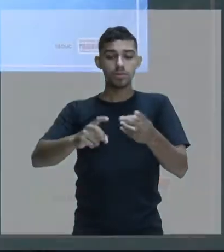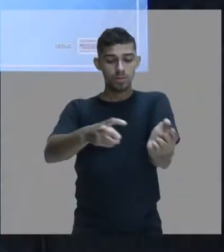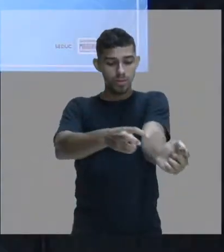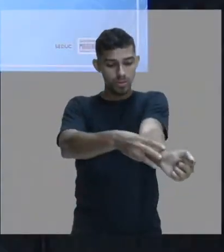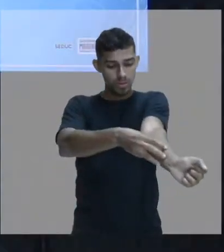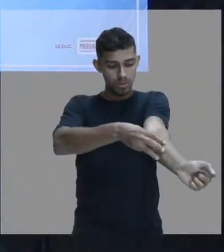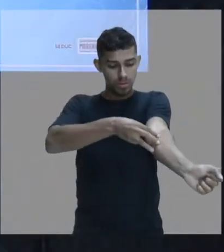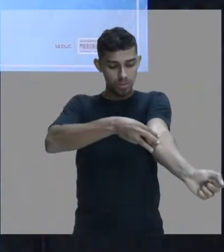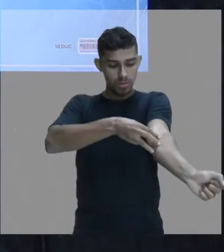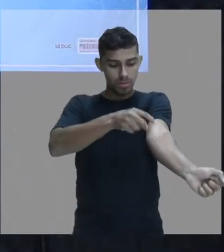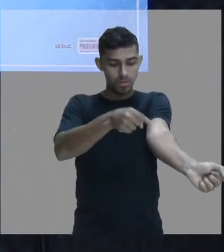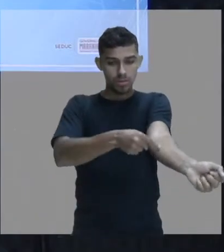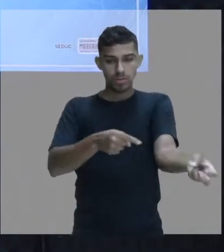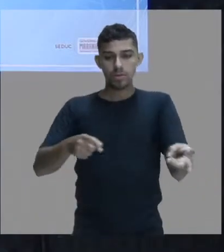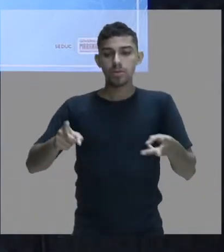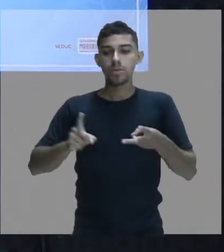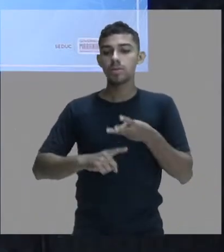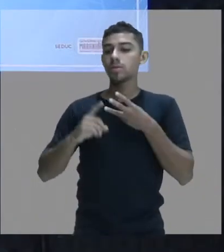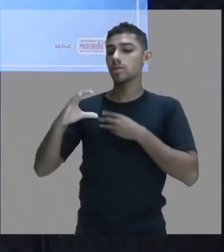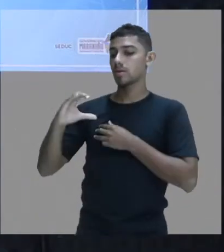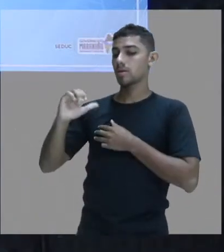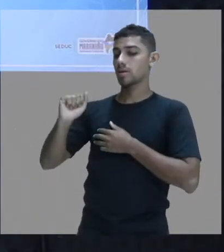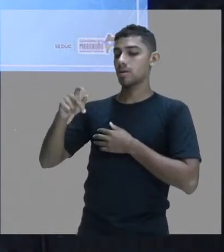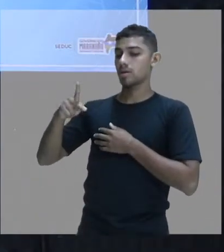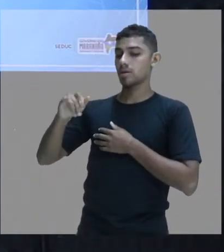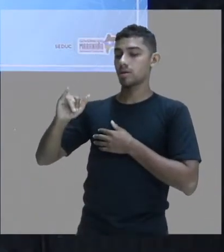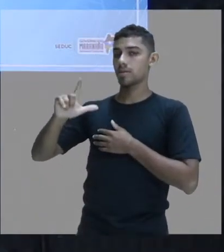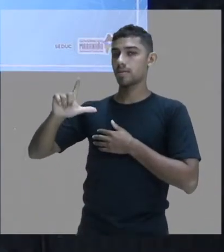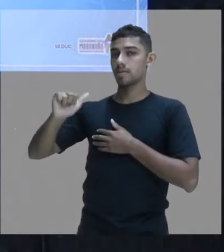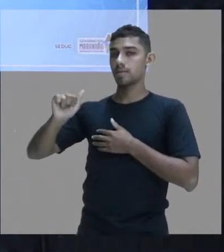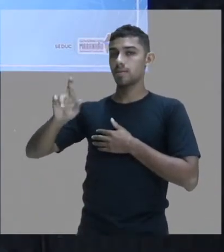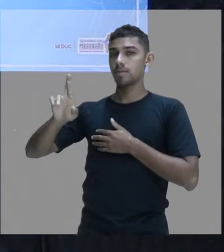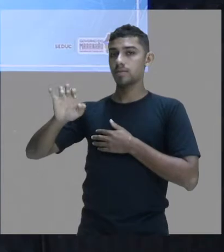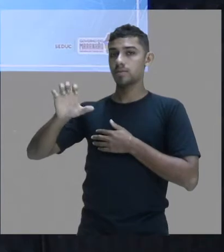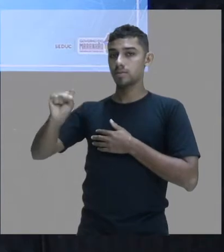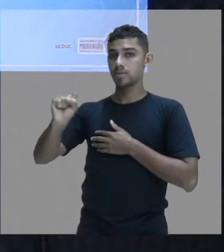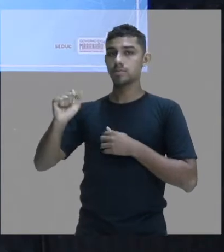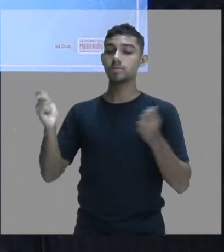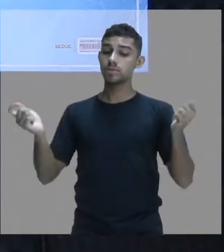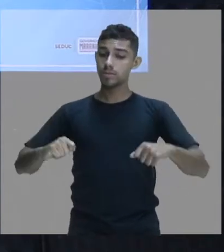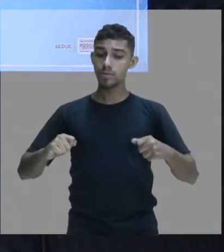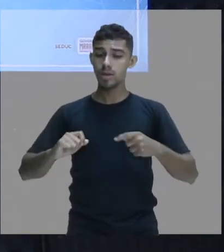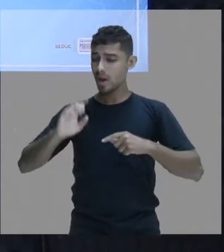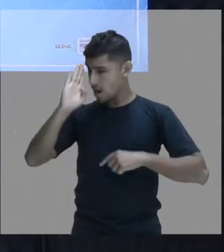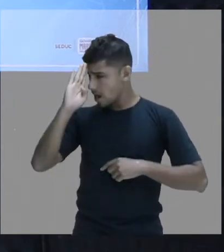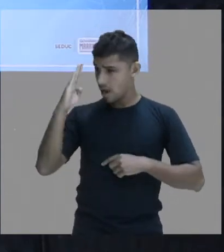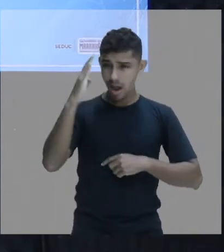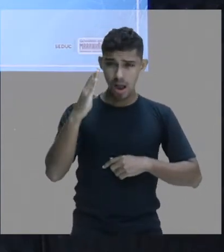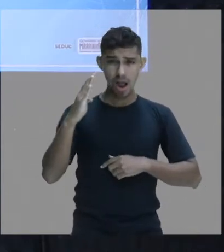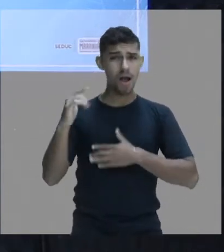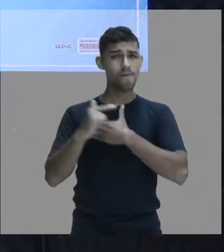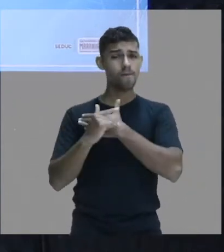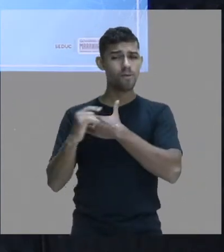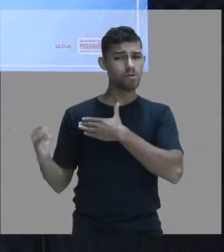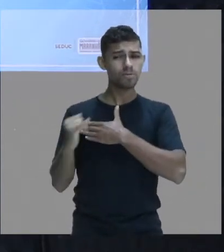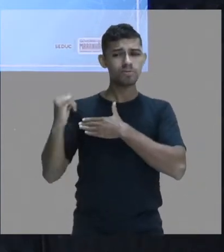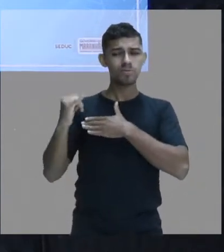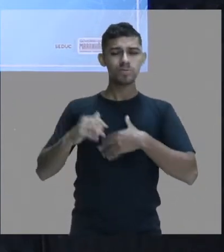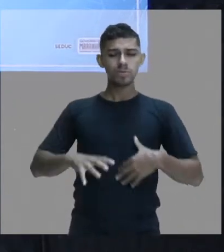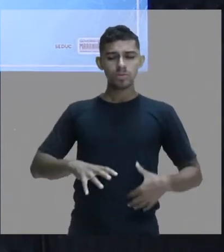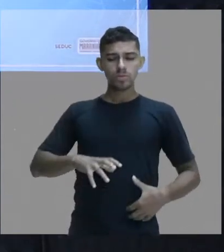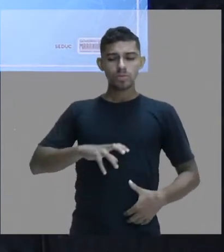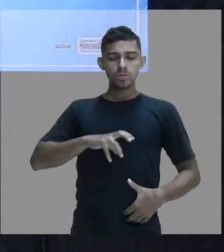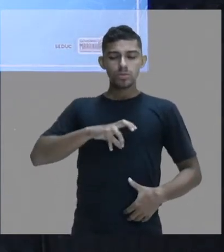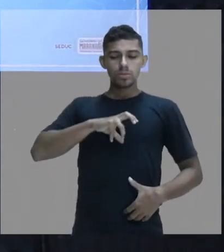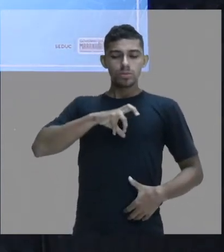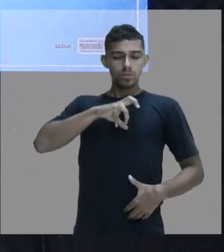capilares. Então, pessoal, a principal função do sistema cardiorrespiratório é de levar o quê? Oxigênio, levar nutrientes.